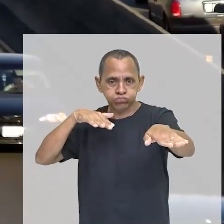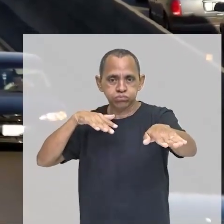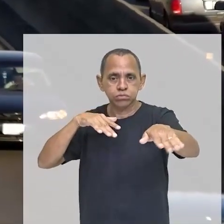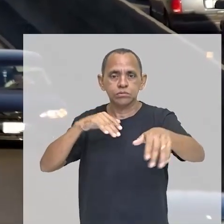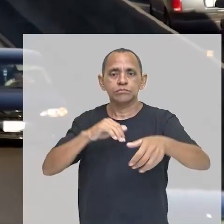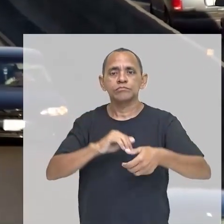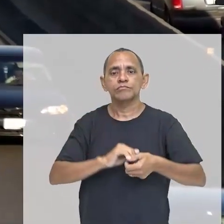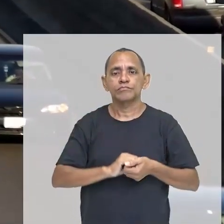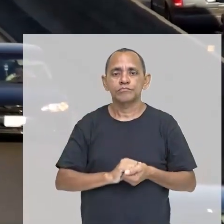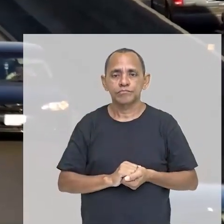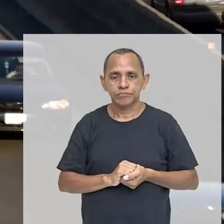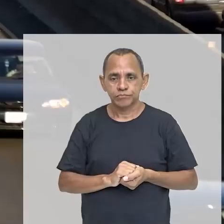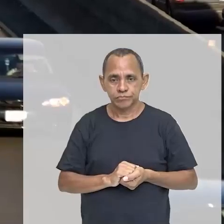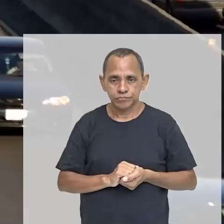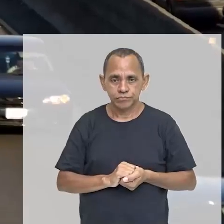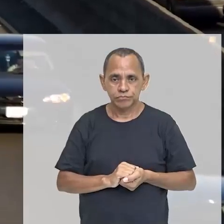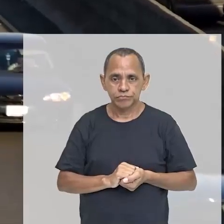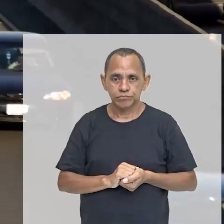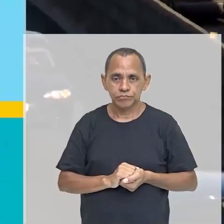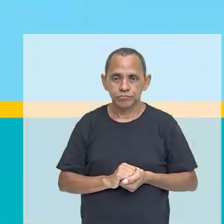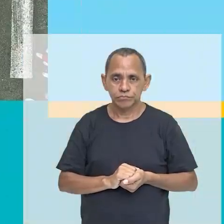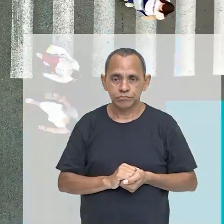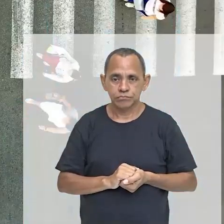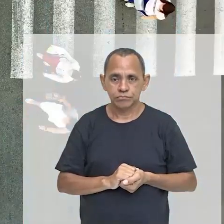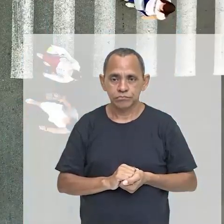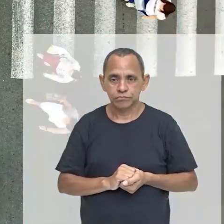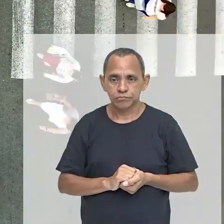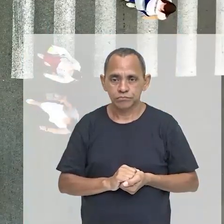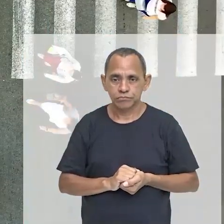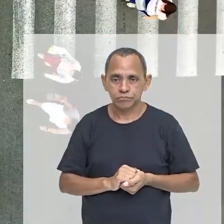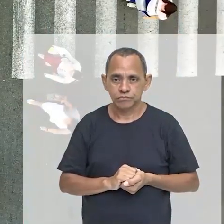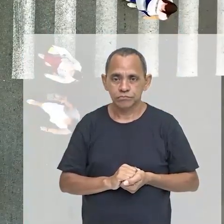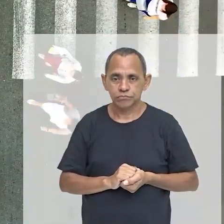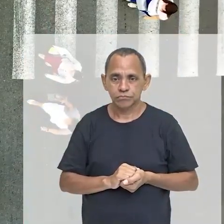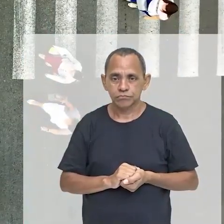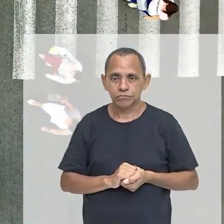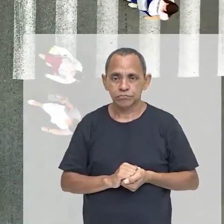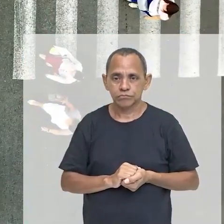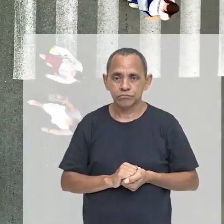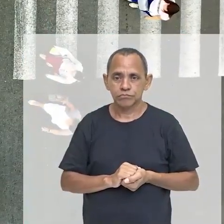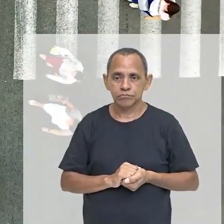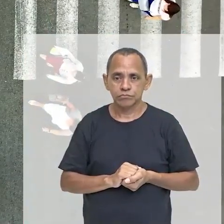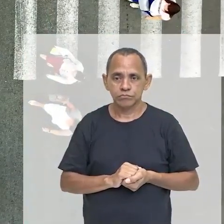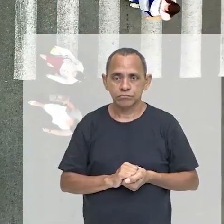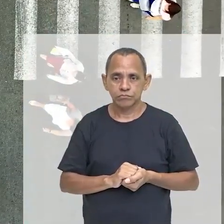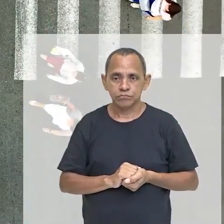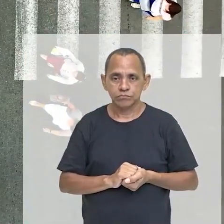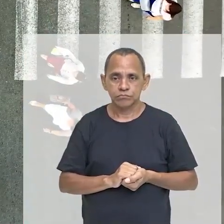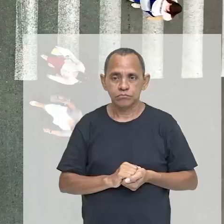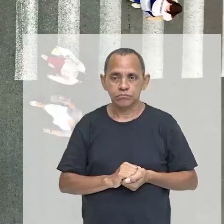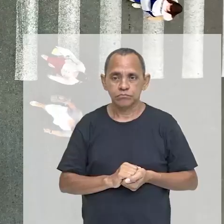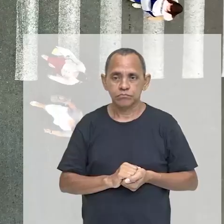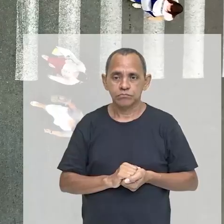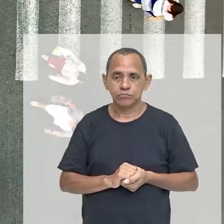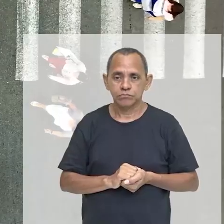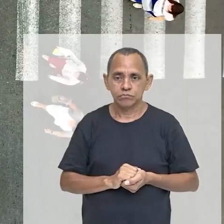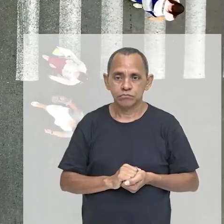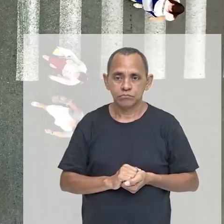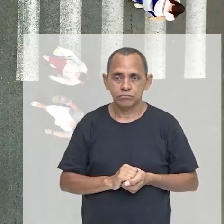Engarrafamento. Engarrafamento. Pedestrian crossing. Pedestrian